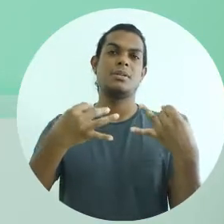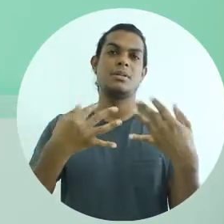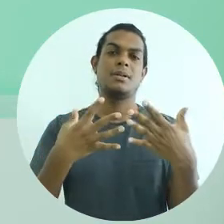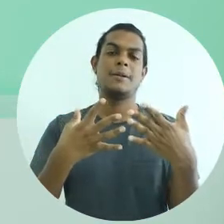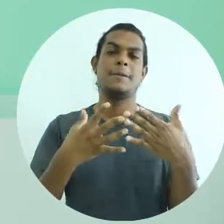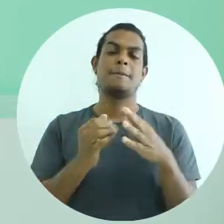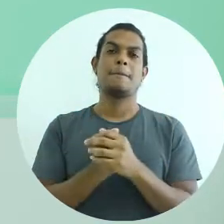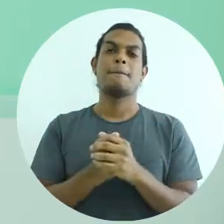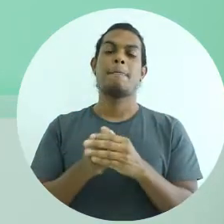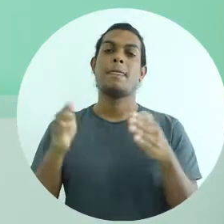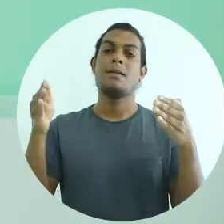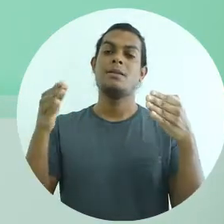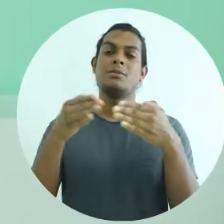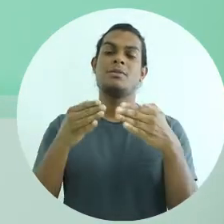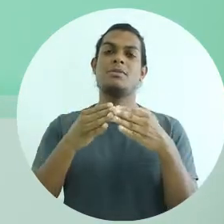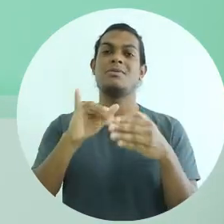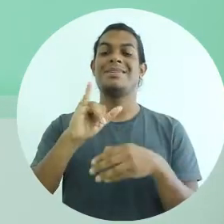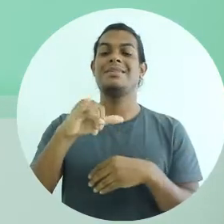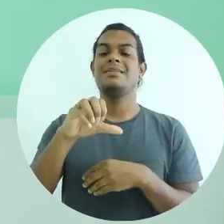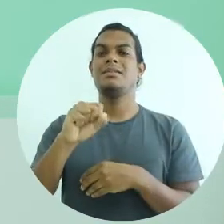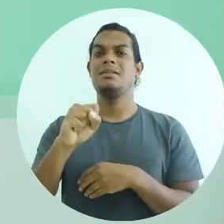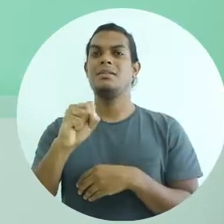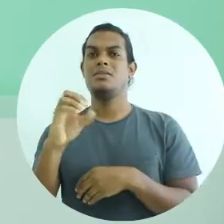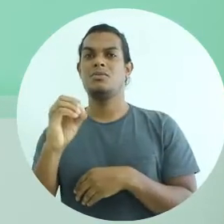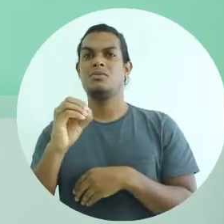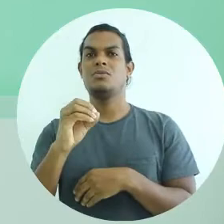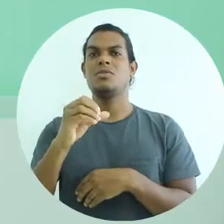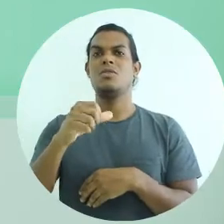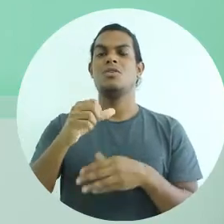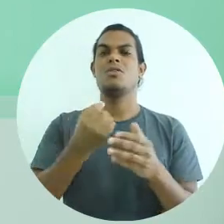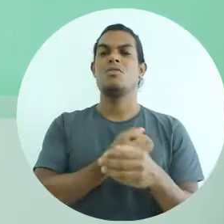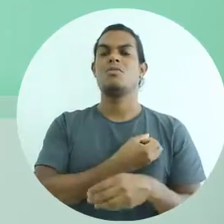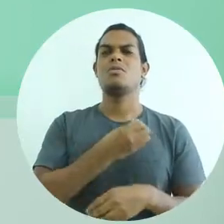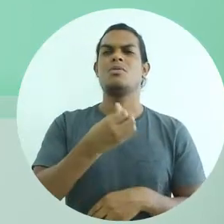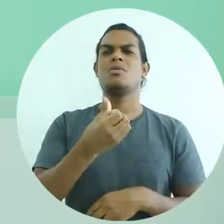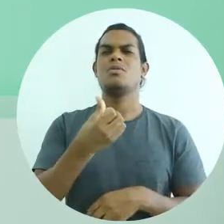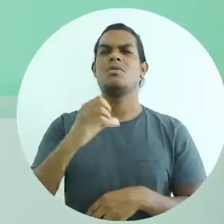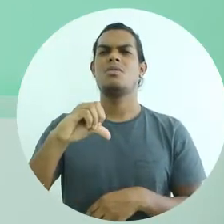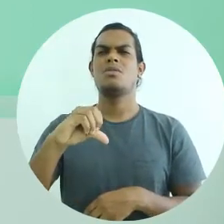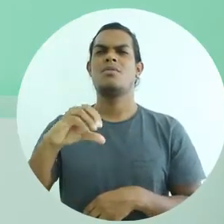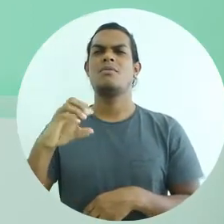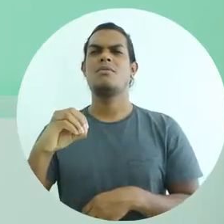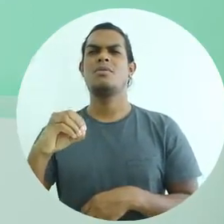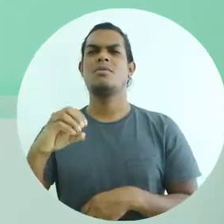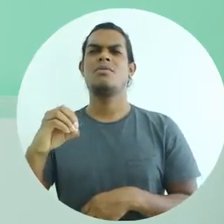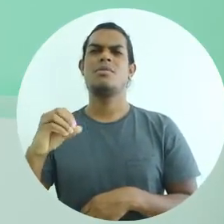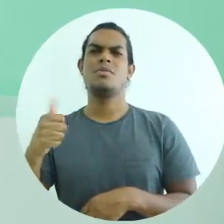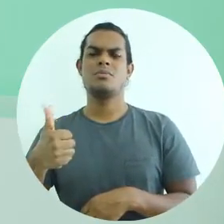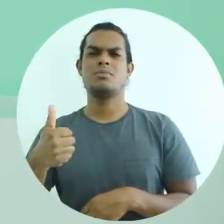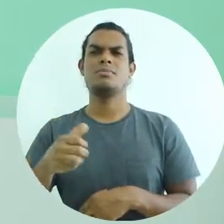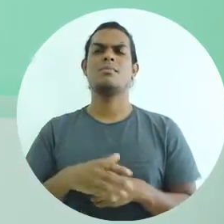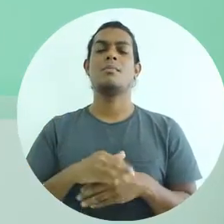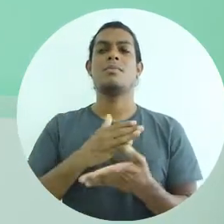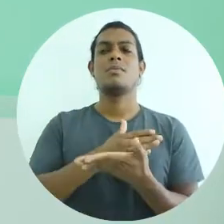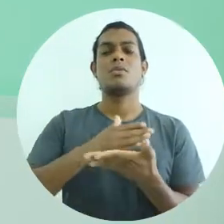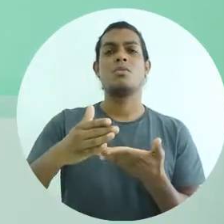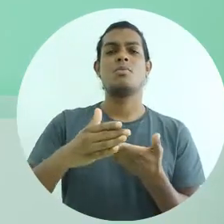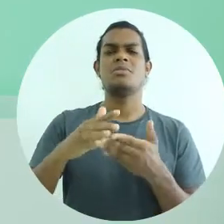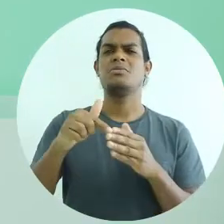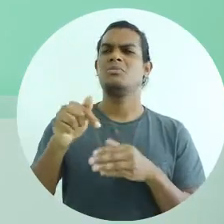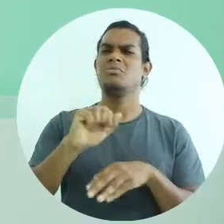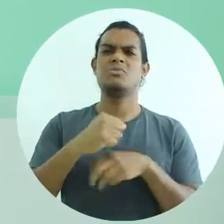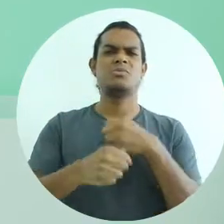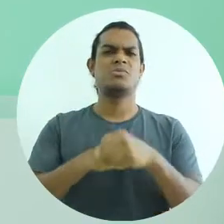norma ISO 9001. No final dos anos 70 para o começo dos anos 80, muitas normas estavam